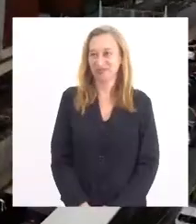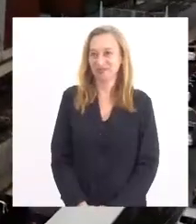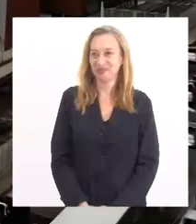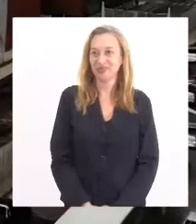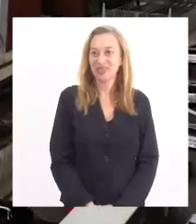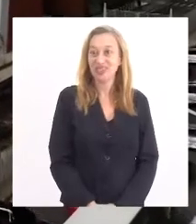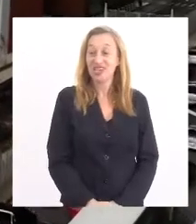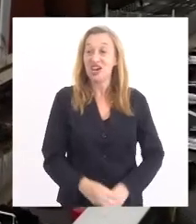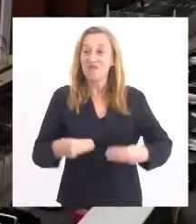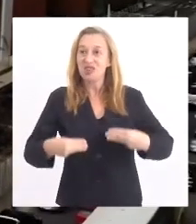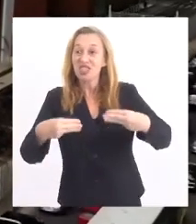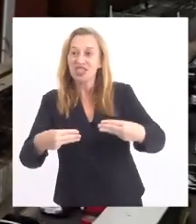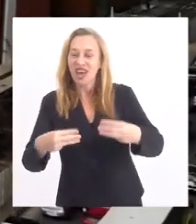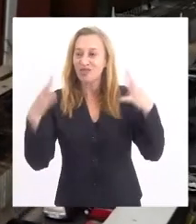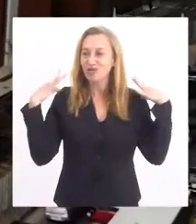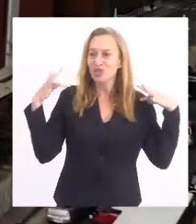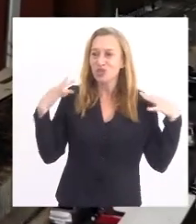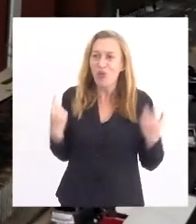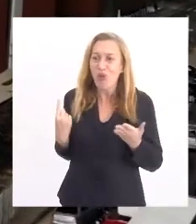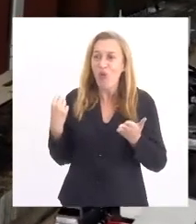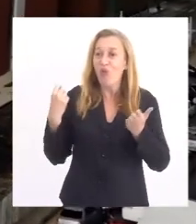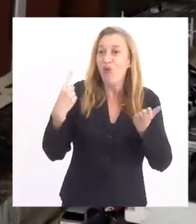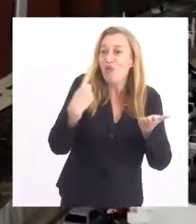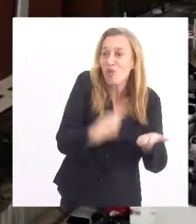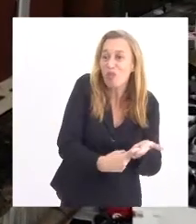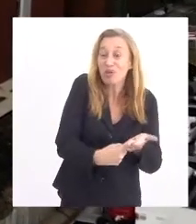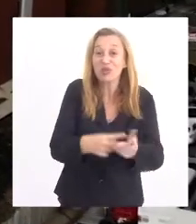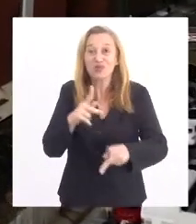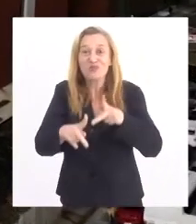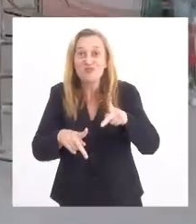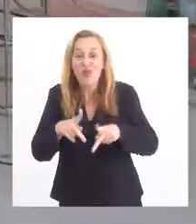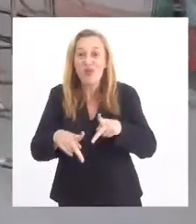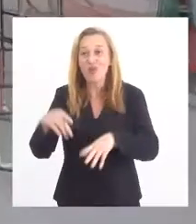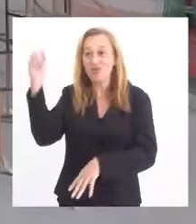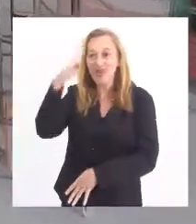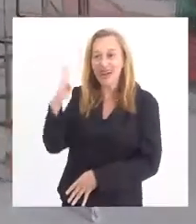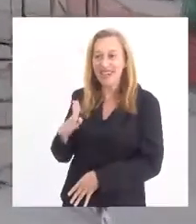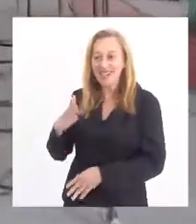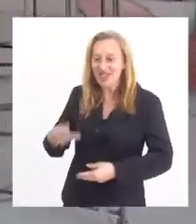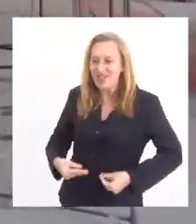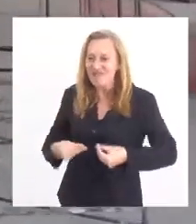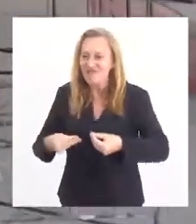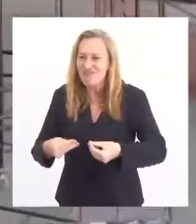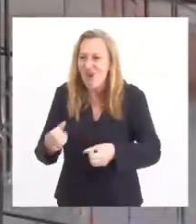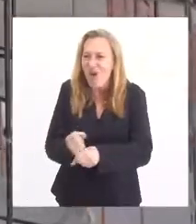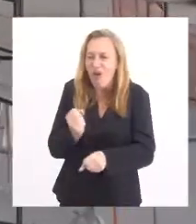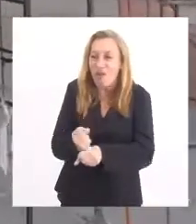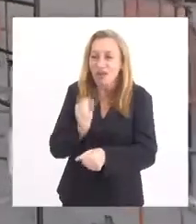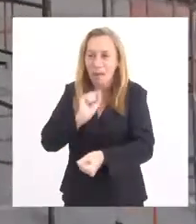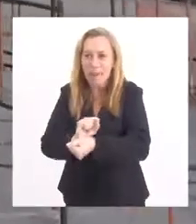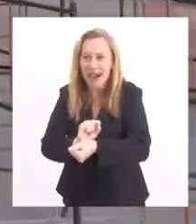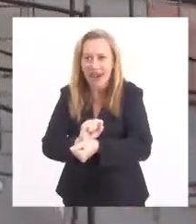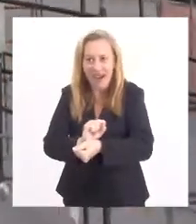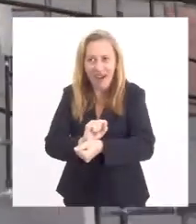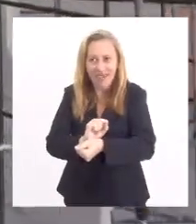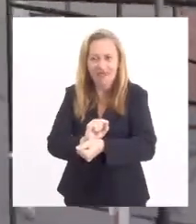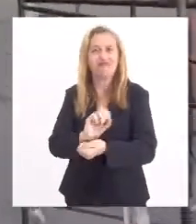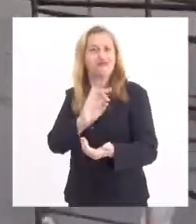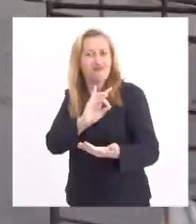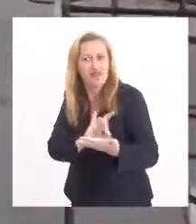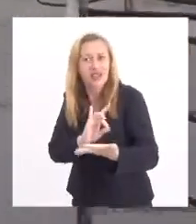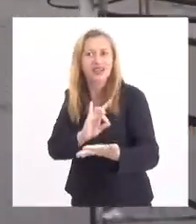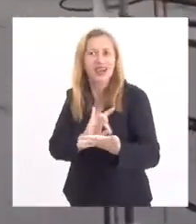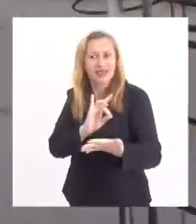o Ministério do Turismo tem um compromisso com o povo brasileiro entregar obras que estavam paradas e eram